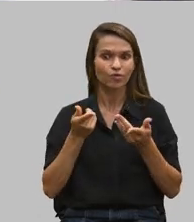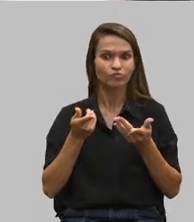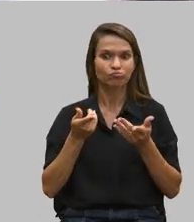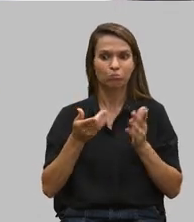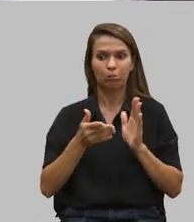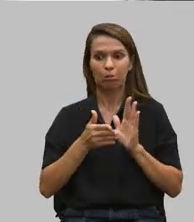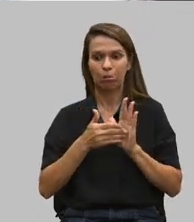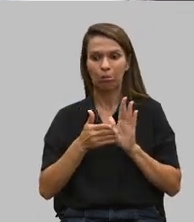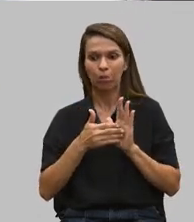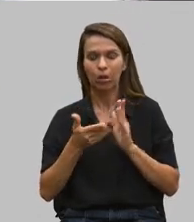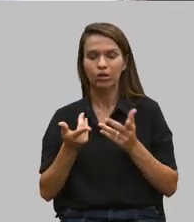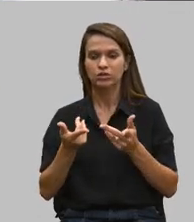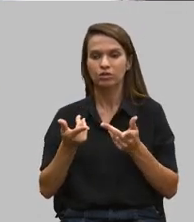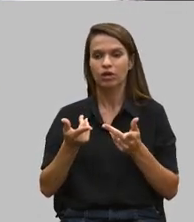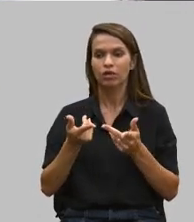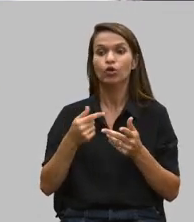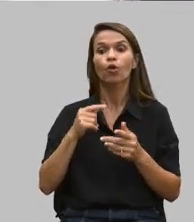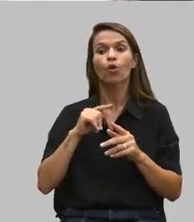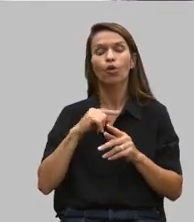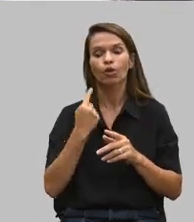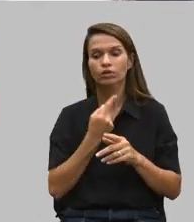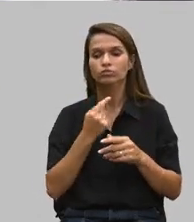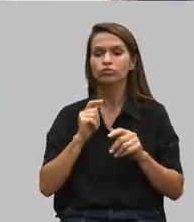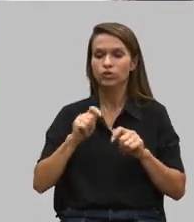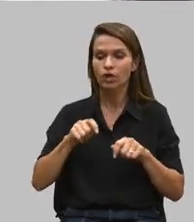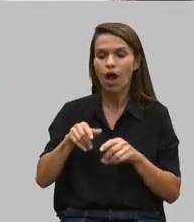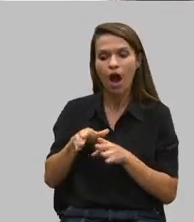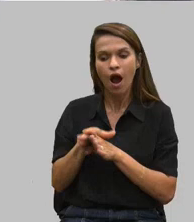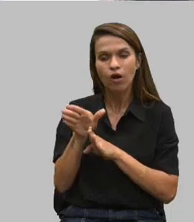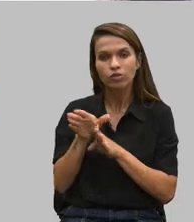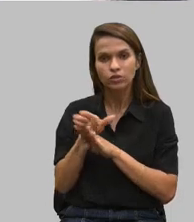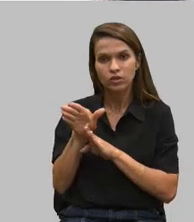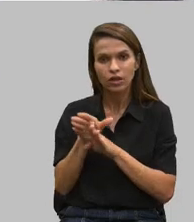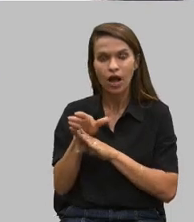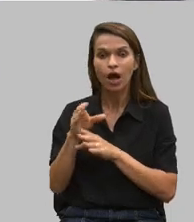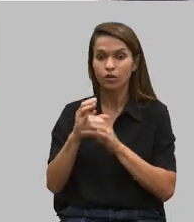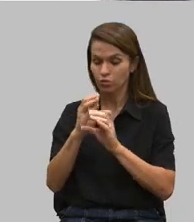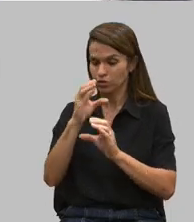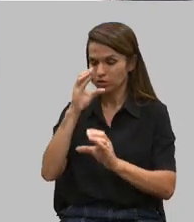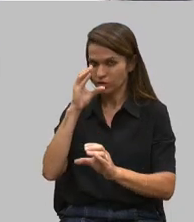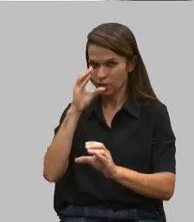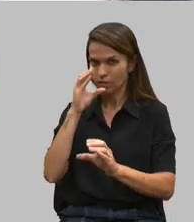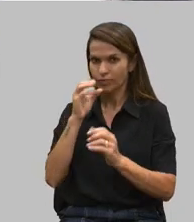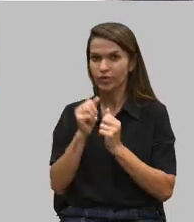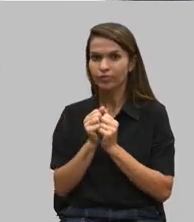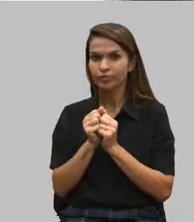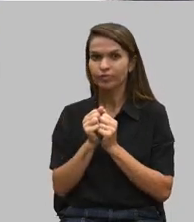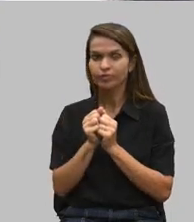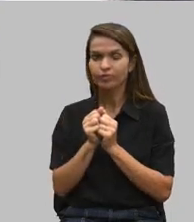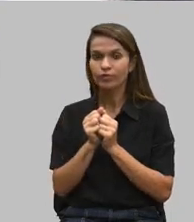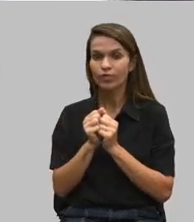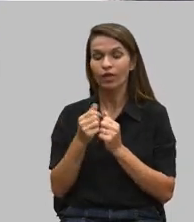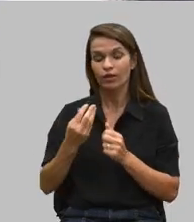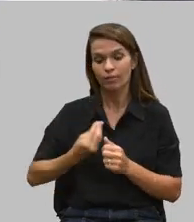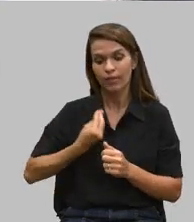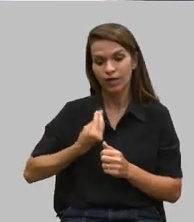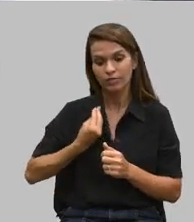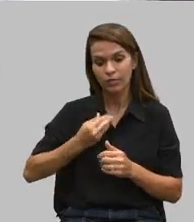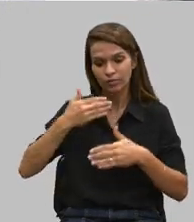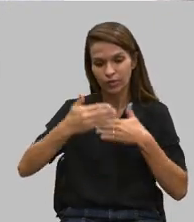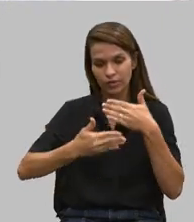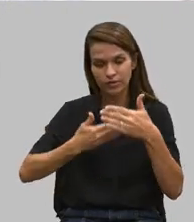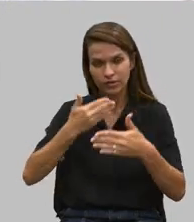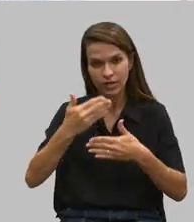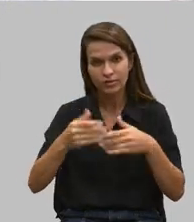ao auxiliar na triagem isso é muito importante e iremos participar desse processo de triagem